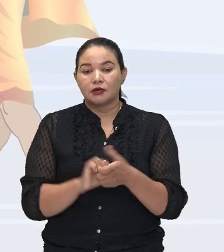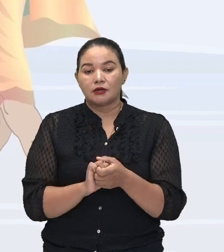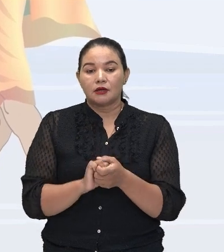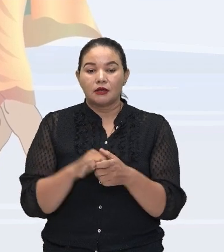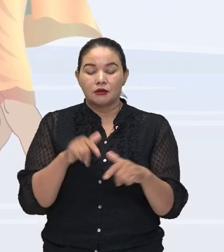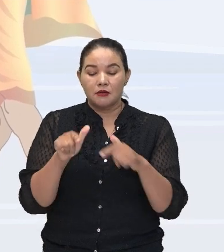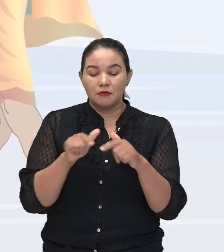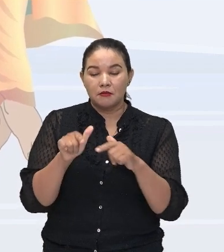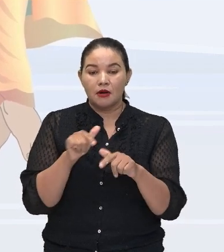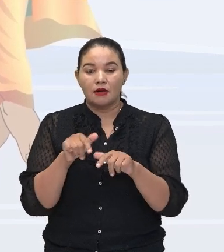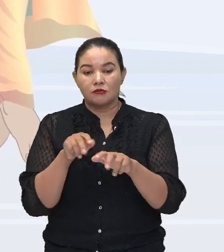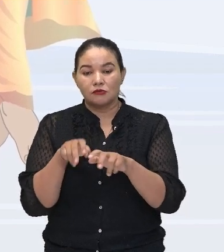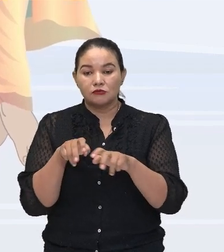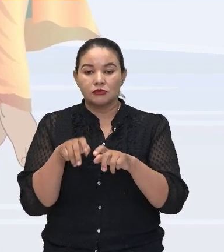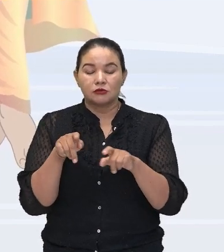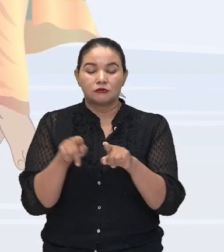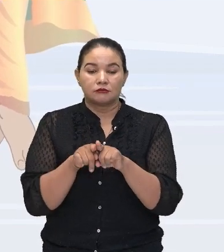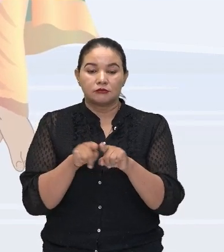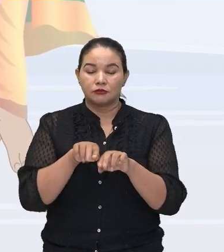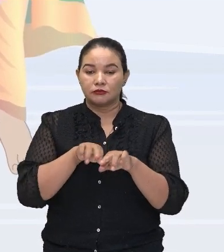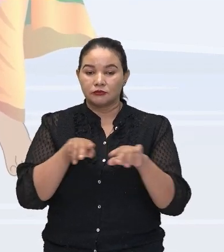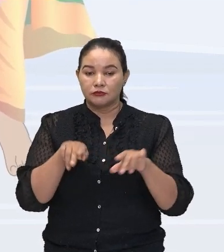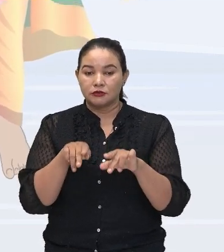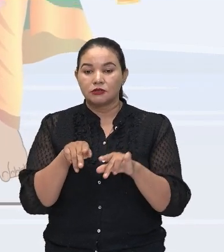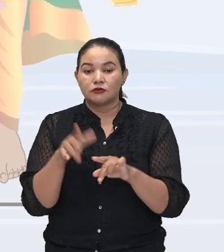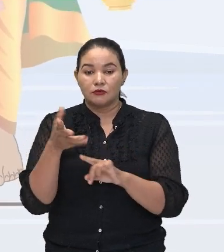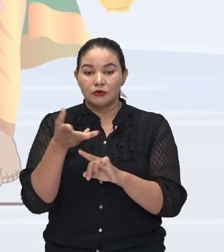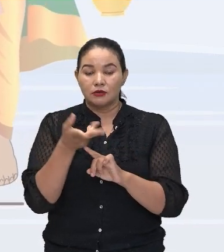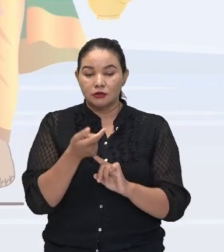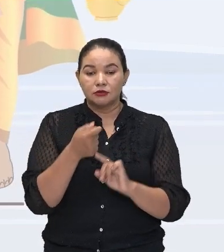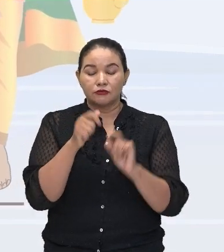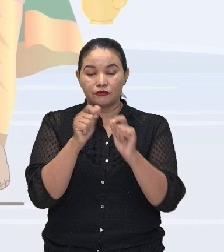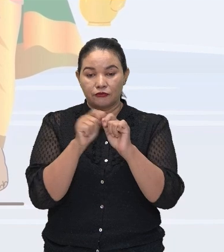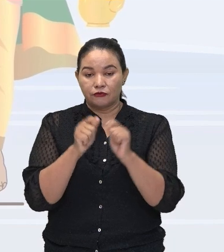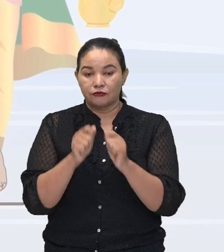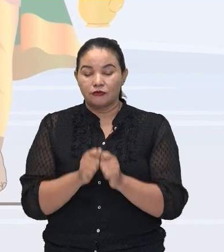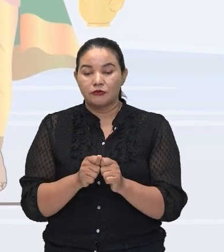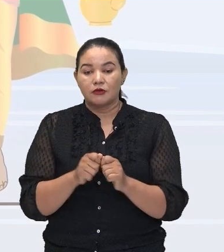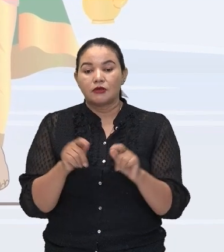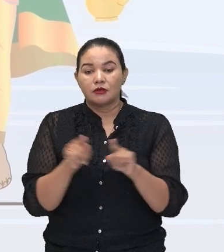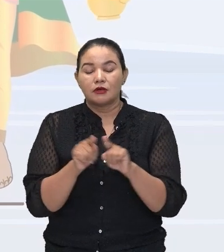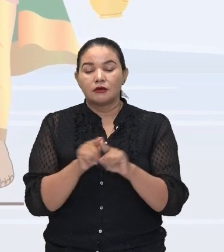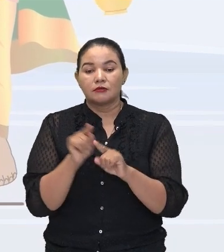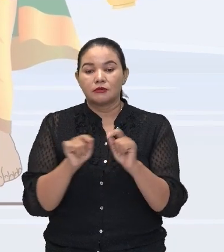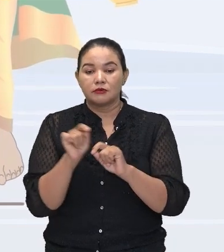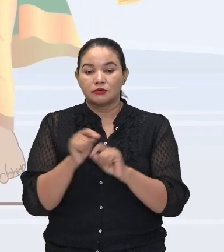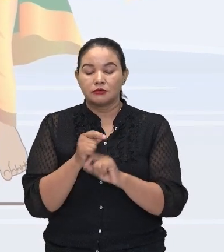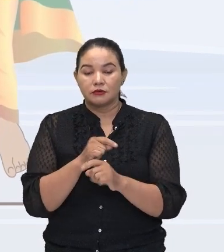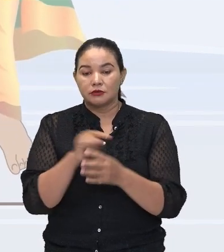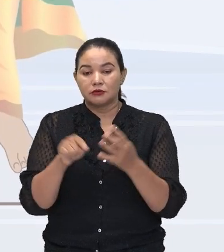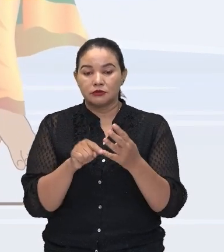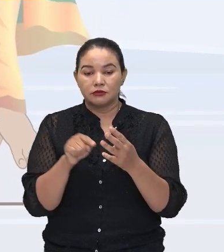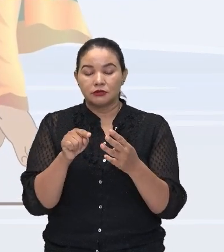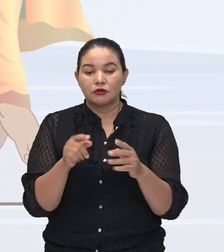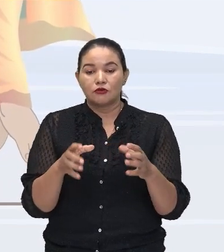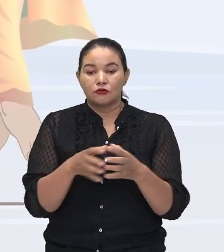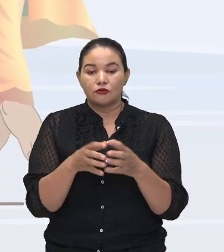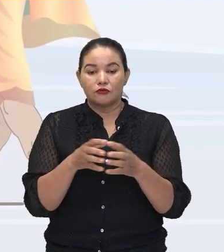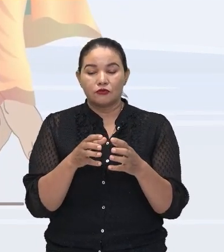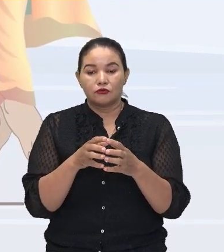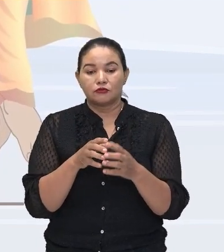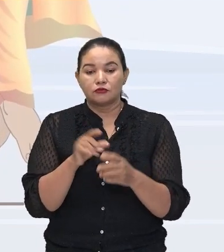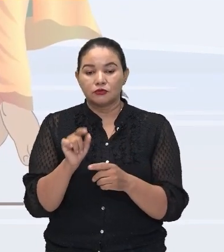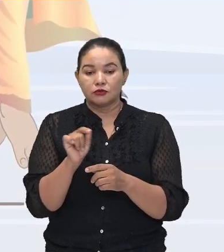os camponeses, os artesãos. E nós temos ainda um terceiro grupo que não é uma